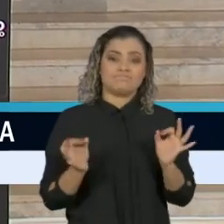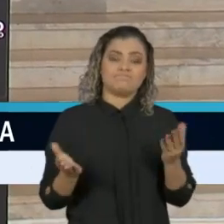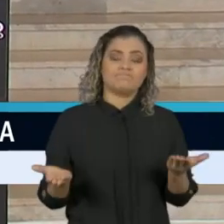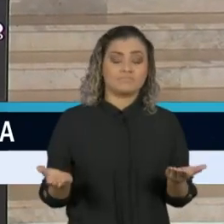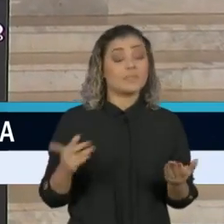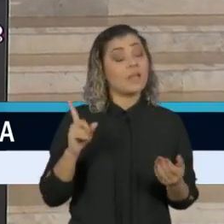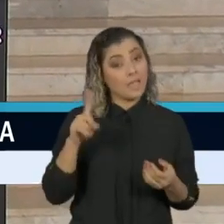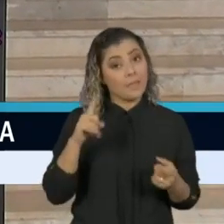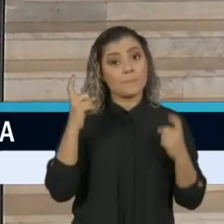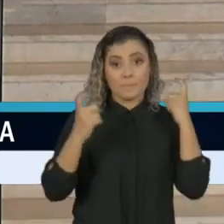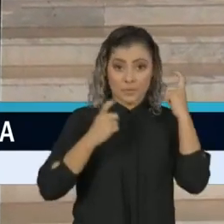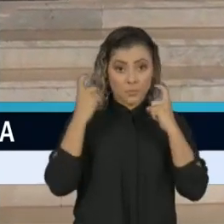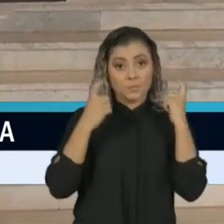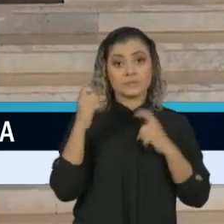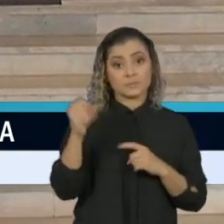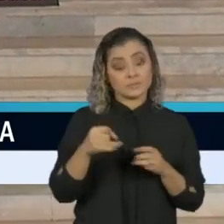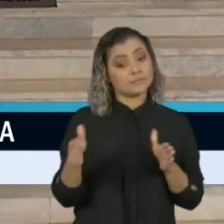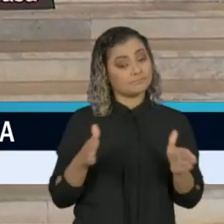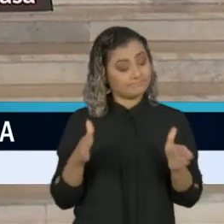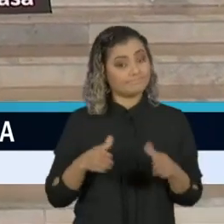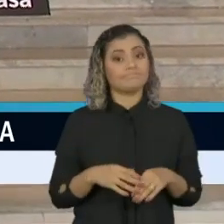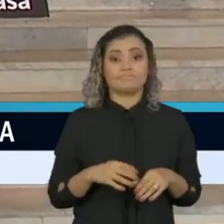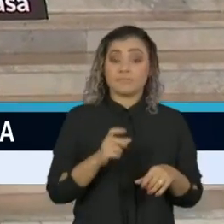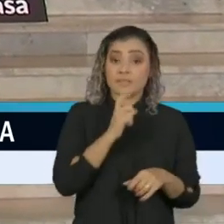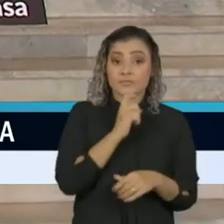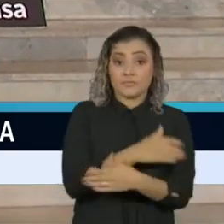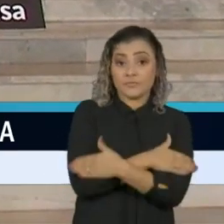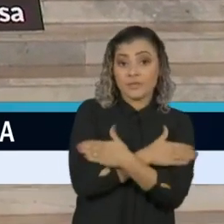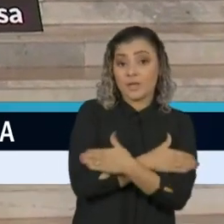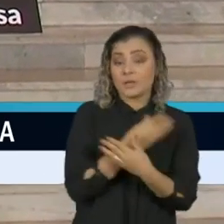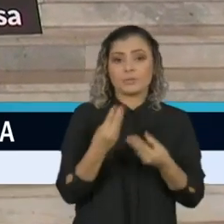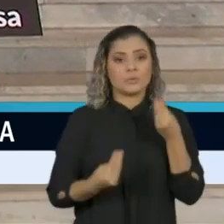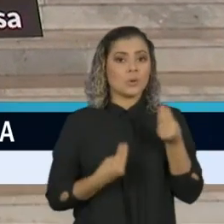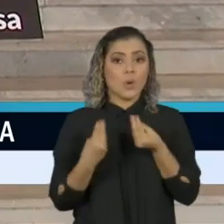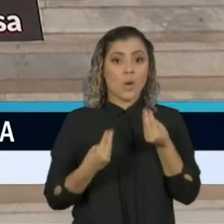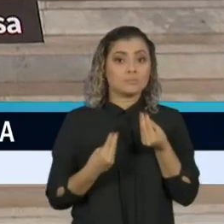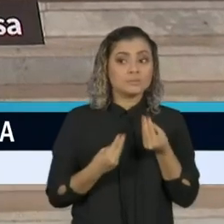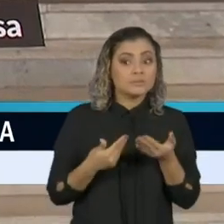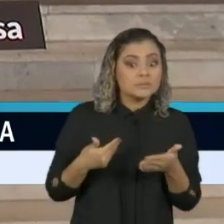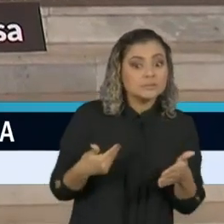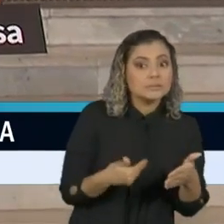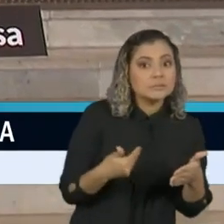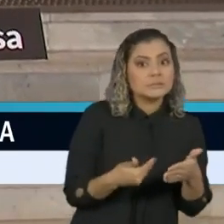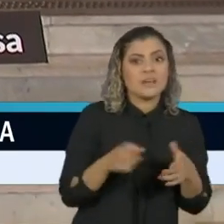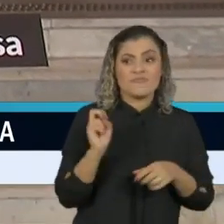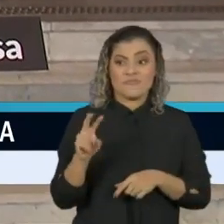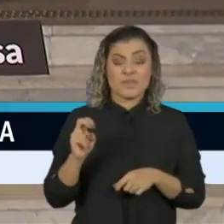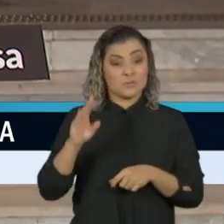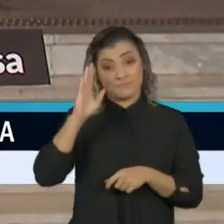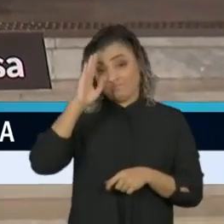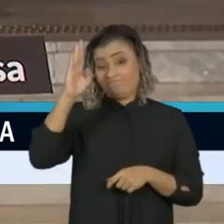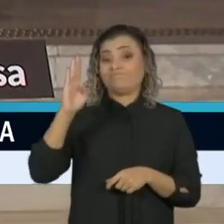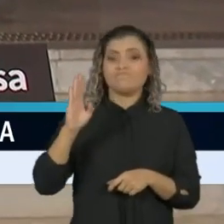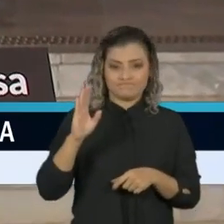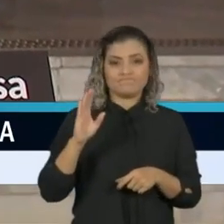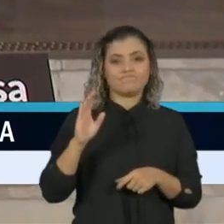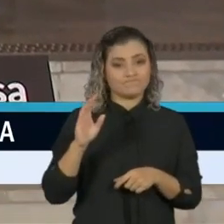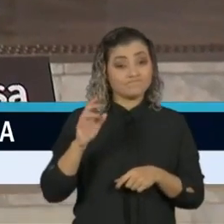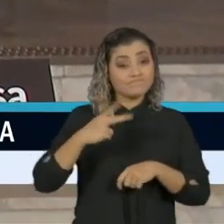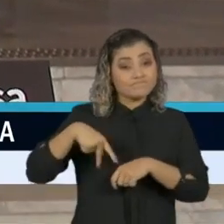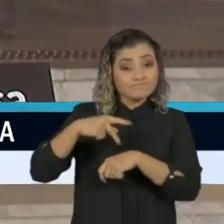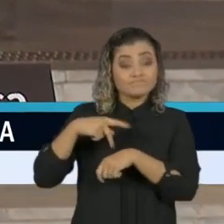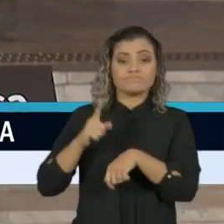uma preocupação, não é? Com a chegada do inverno, como será? A gente sabe que esse vírus circula principalmente nesses países